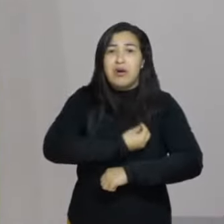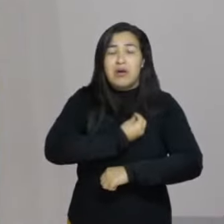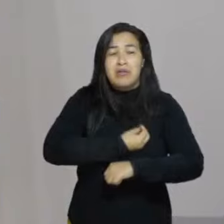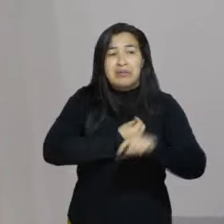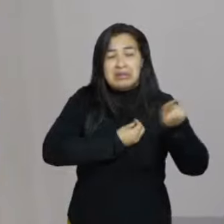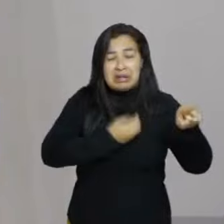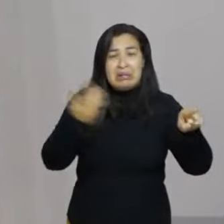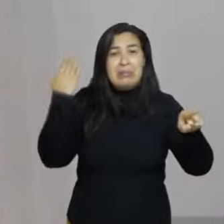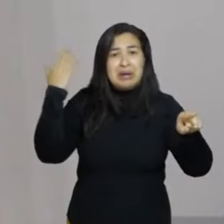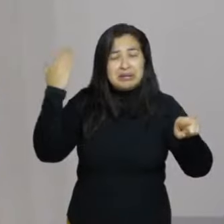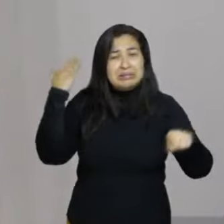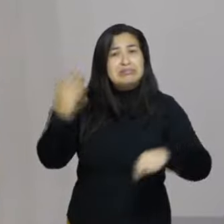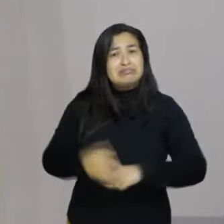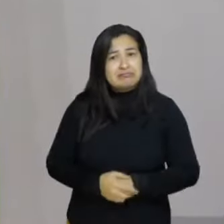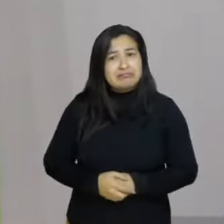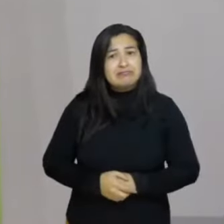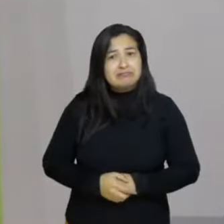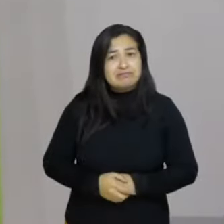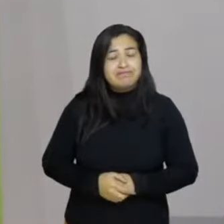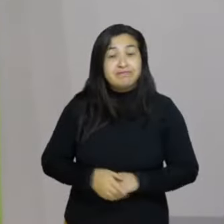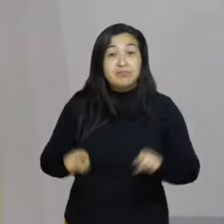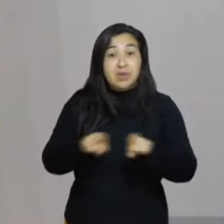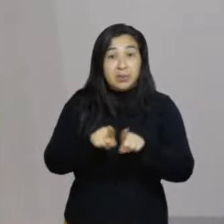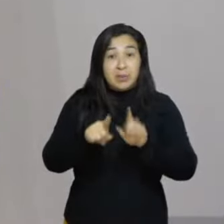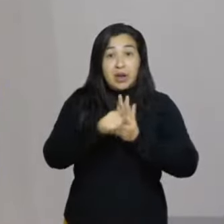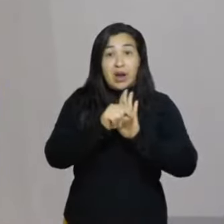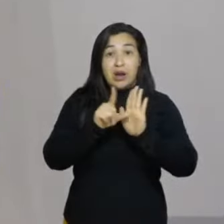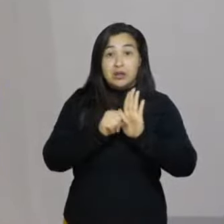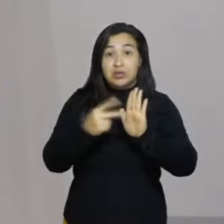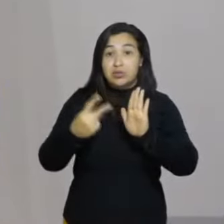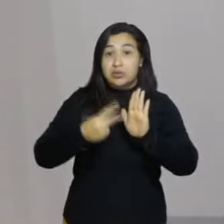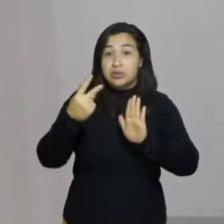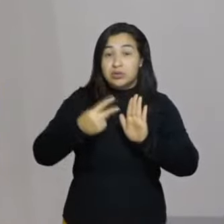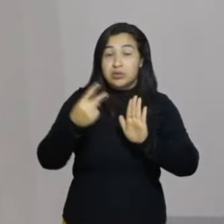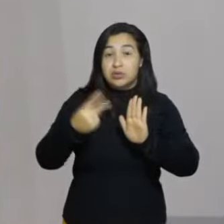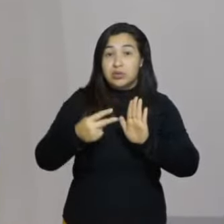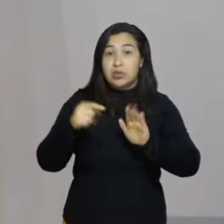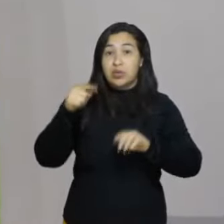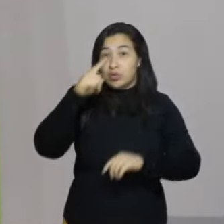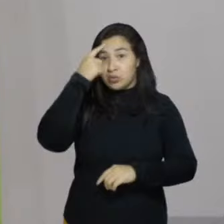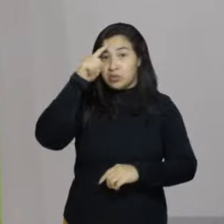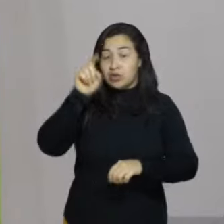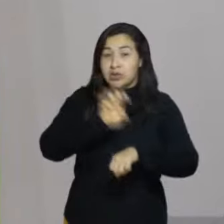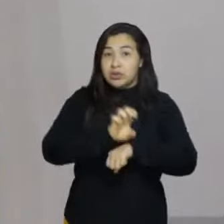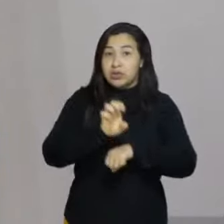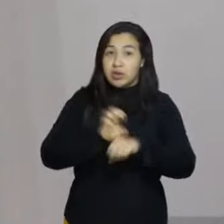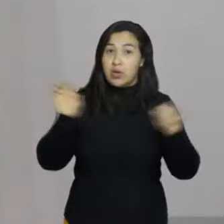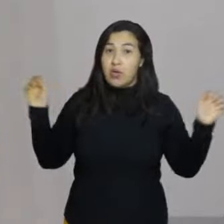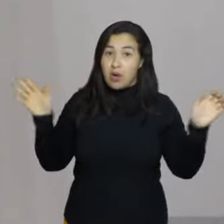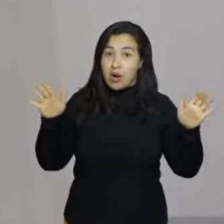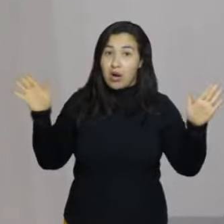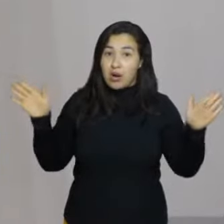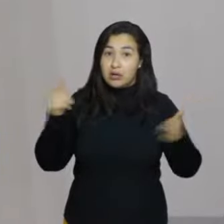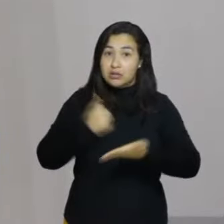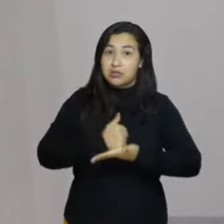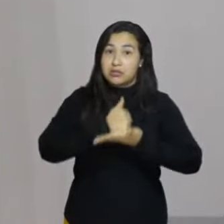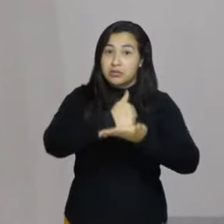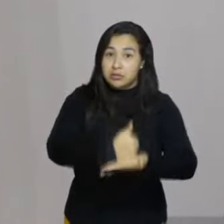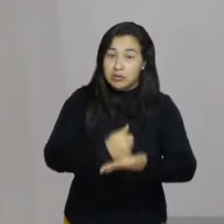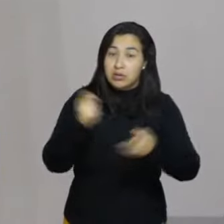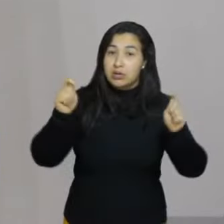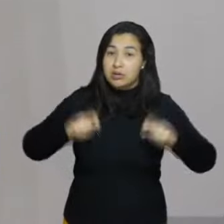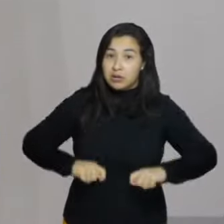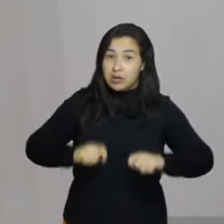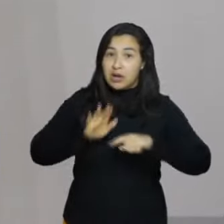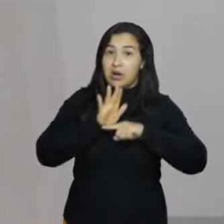enchente. Então, nasceu o artigo 2º, o Dia Estadual Asas Solidárias, será celebrado com atividades que visem reconhecer e